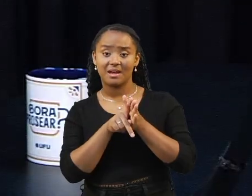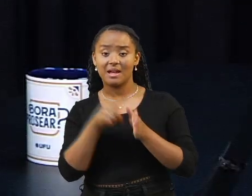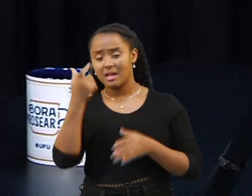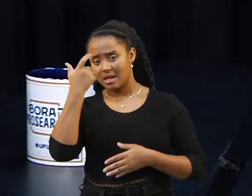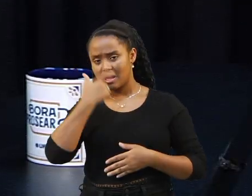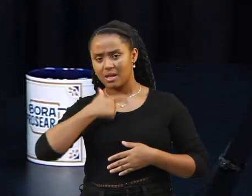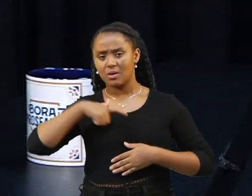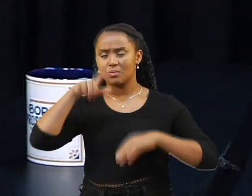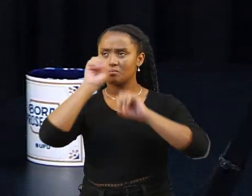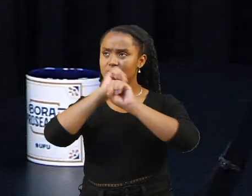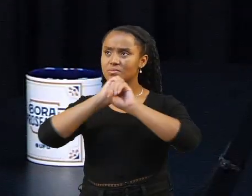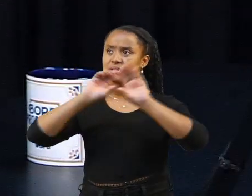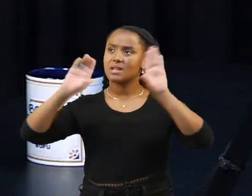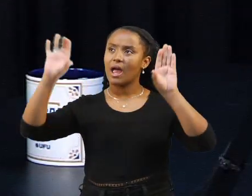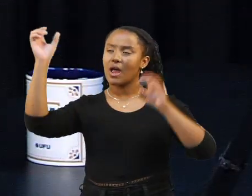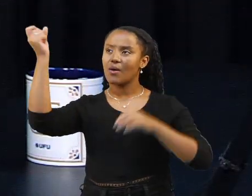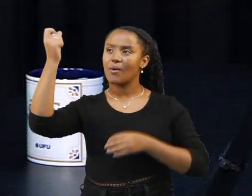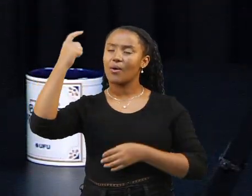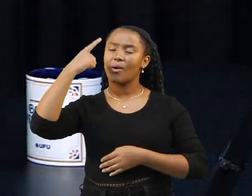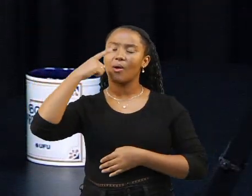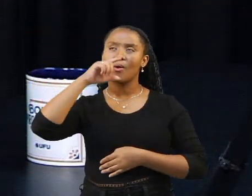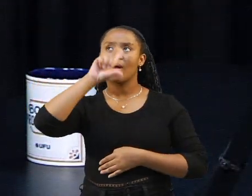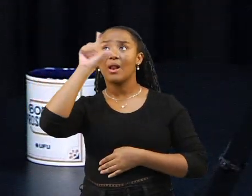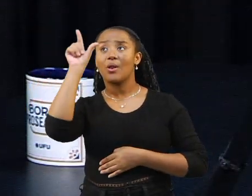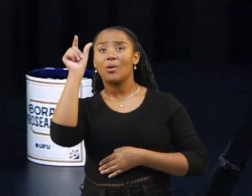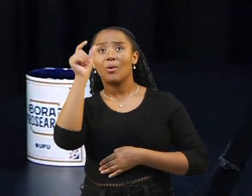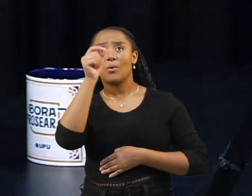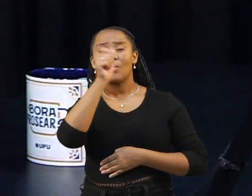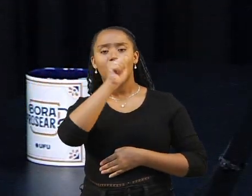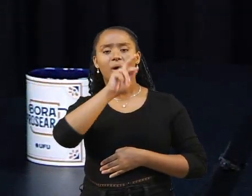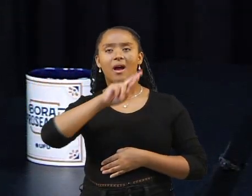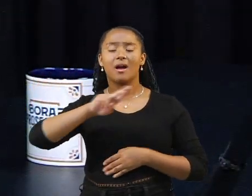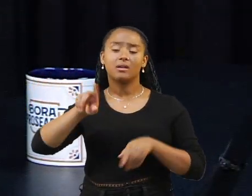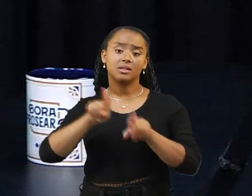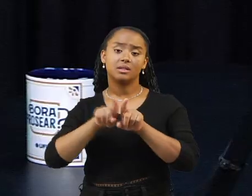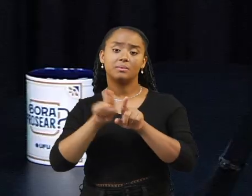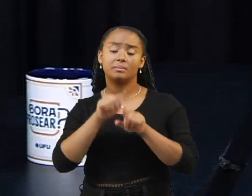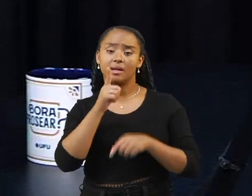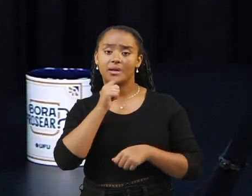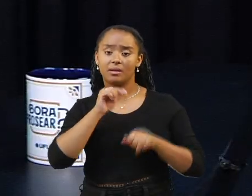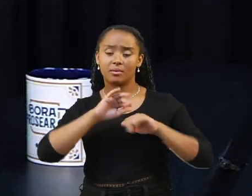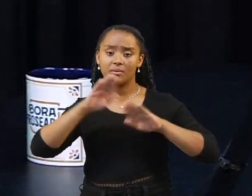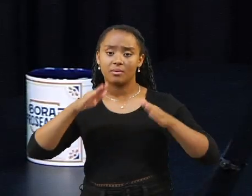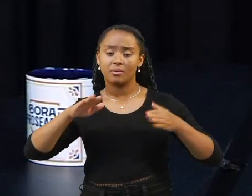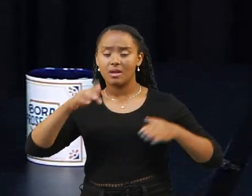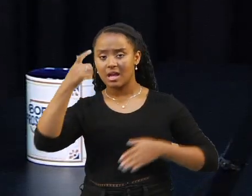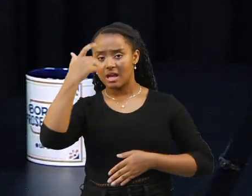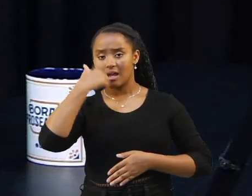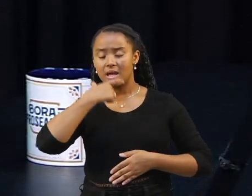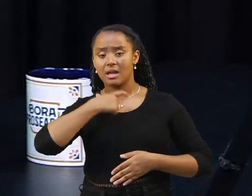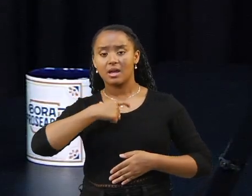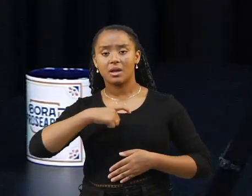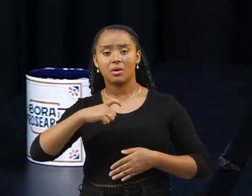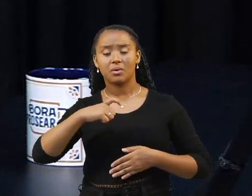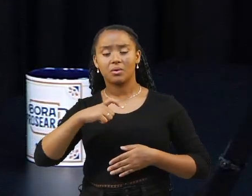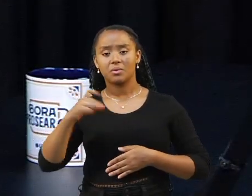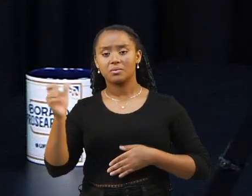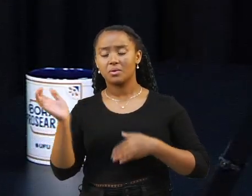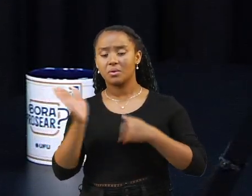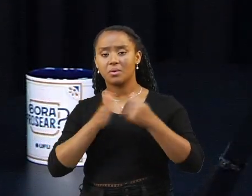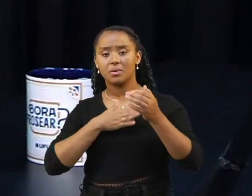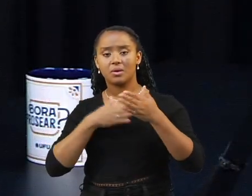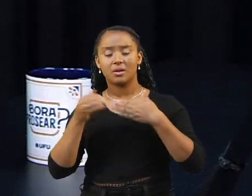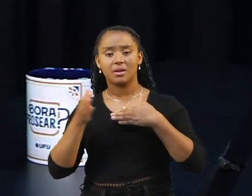também. Sou o céu, o sol, a lua, o ar e até o mar. Sou o